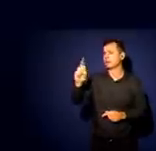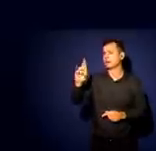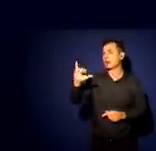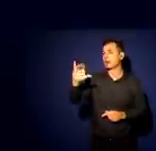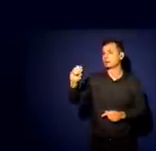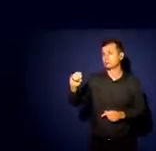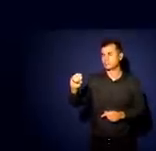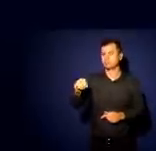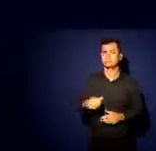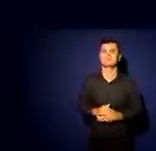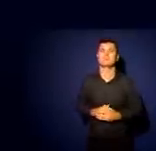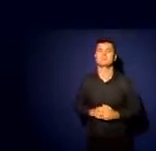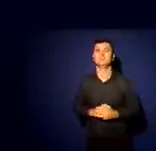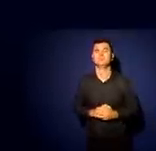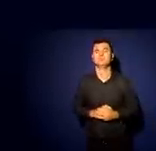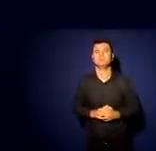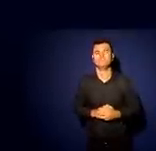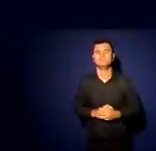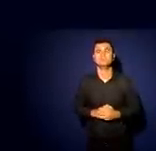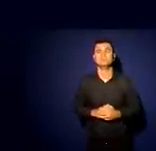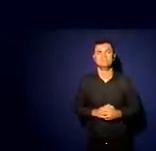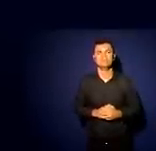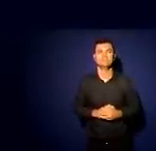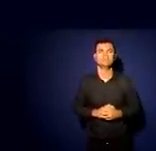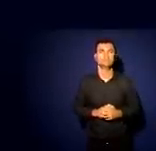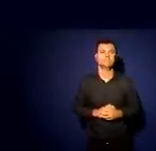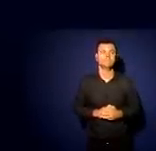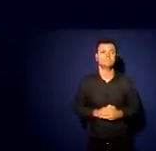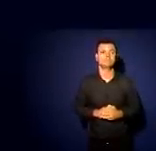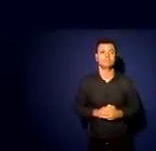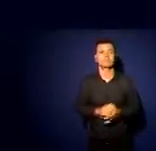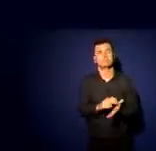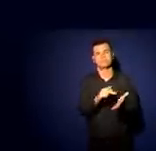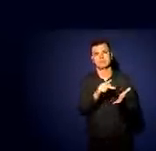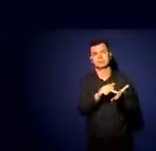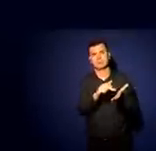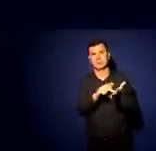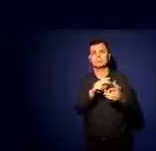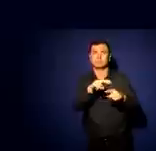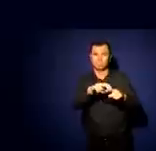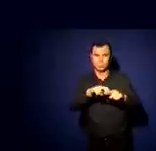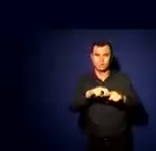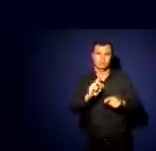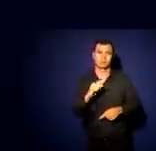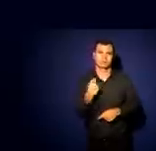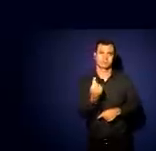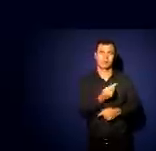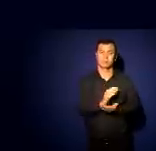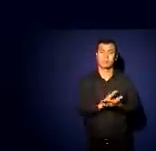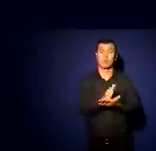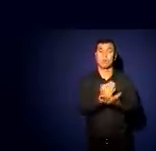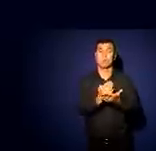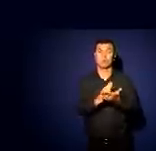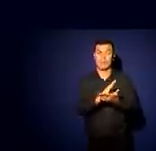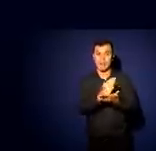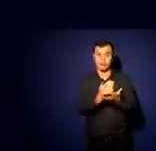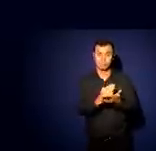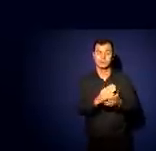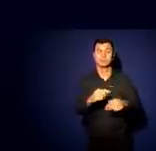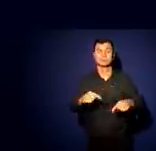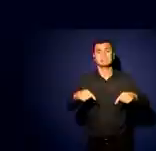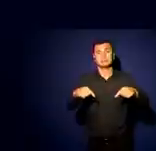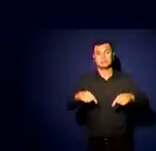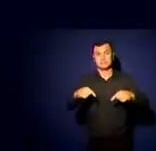de fato Eu acho que isso que deixa a gente certa forma incomodado e eu acho que é uma janela de oportunidade que a